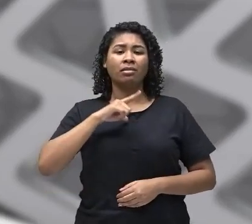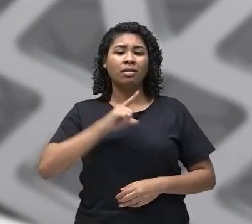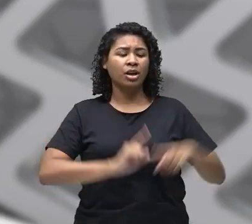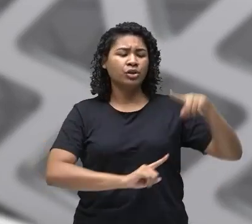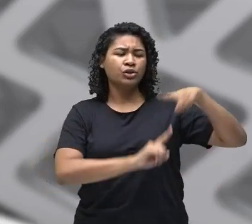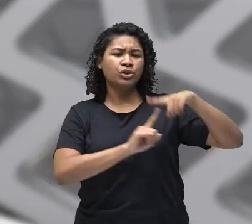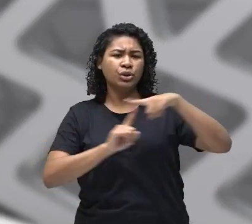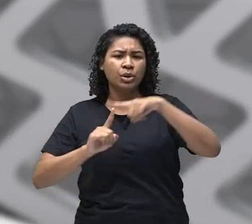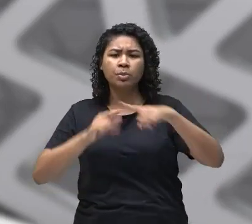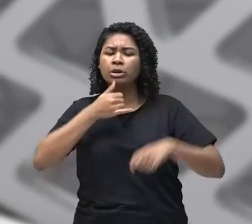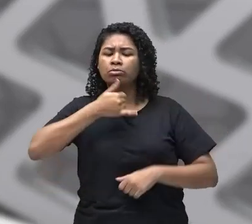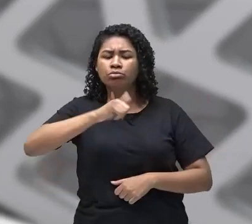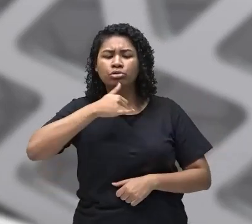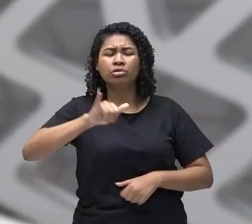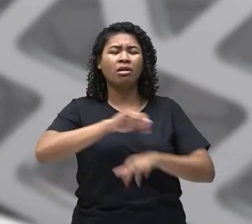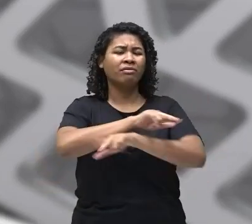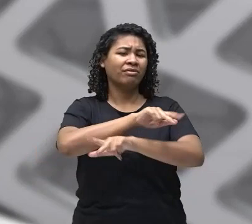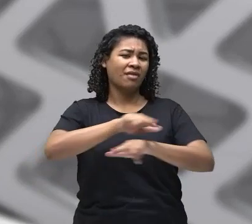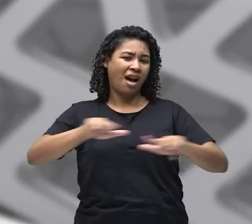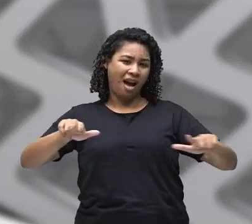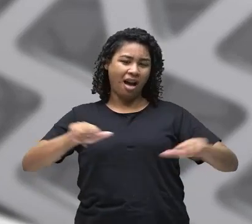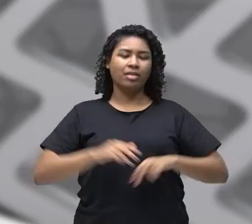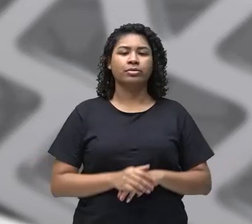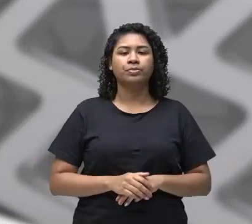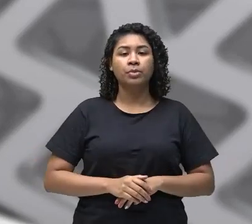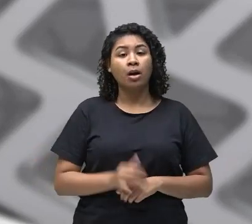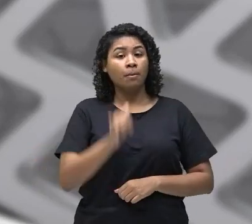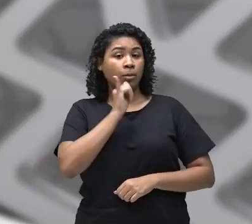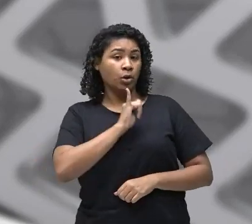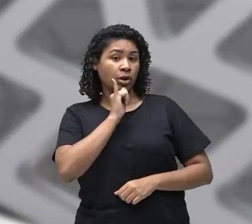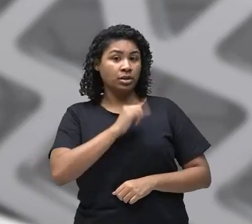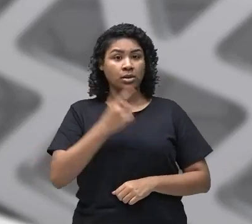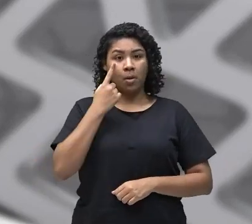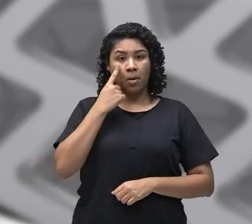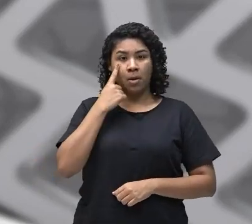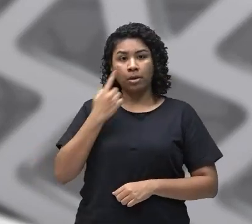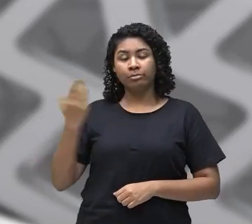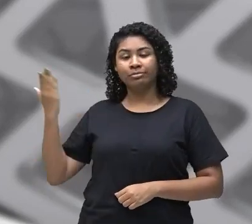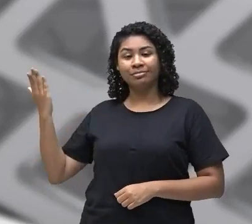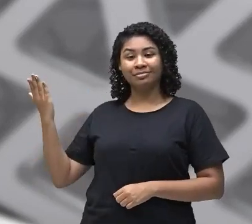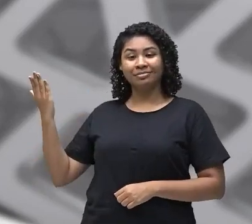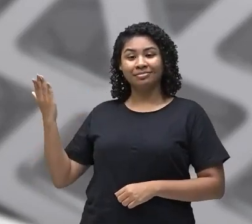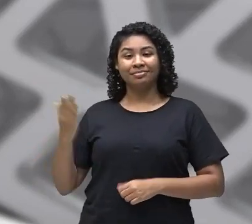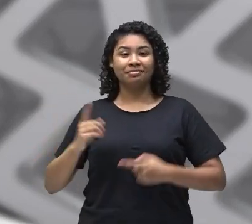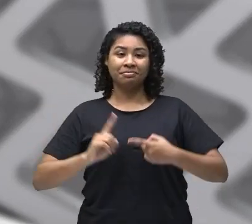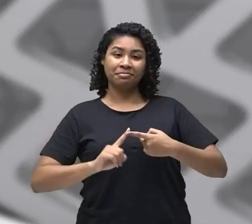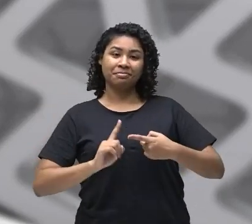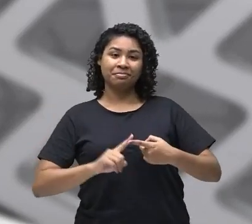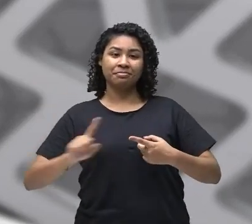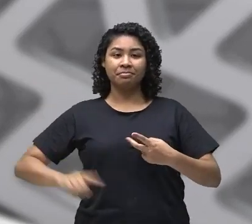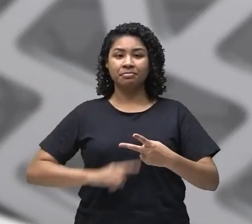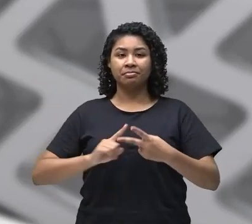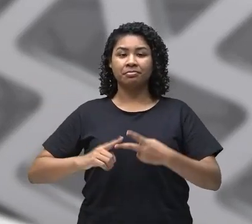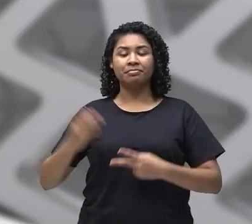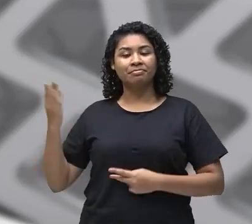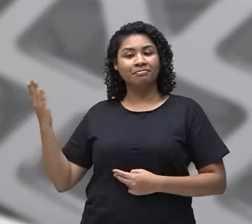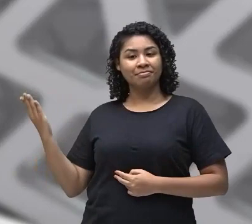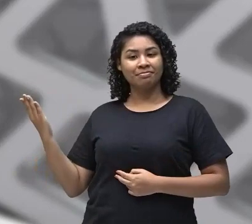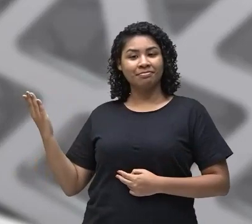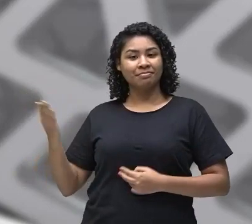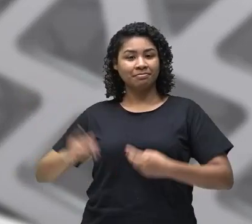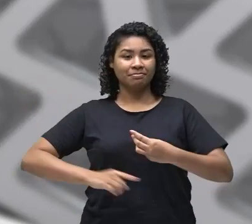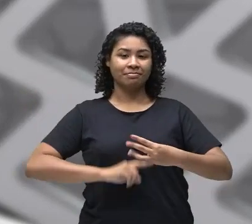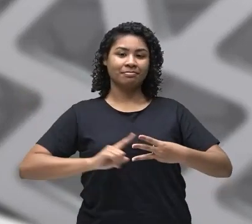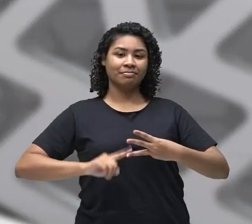modalidade de energia podemos citar energia cinética a energia mecânica